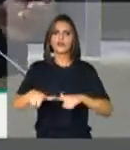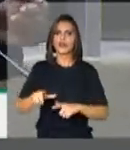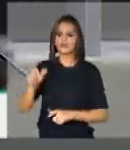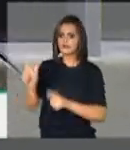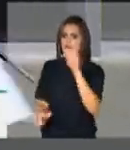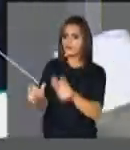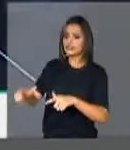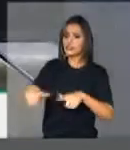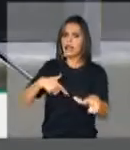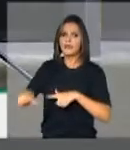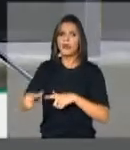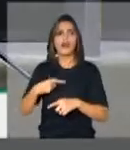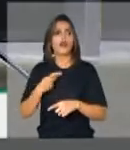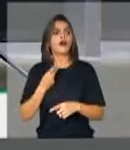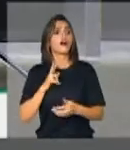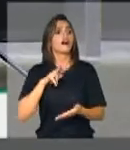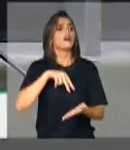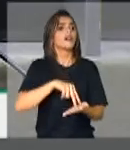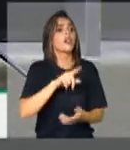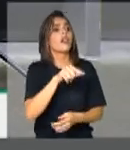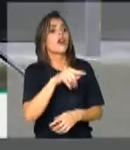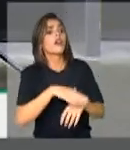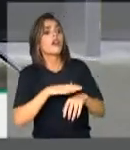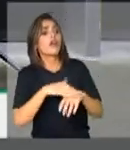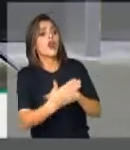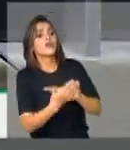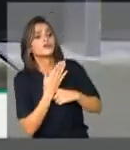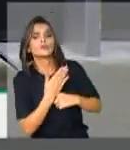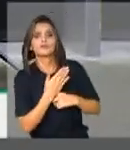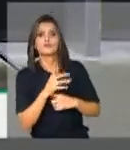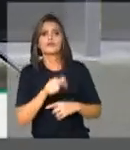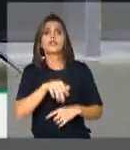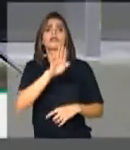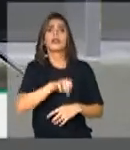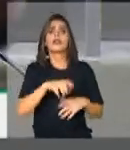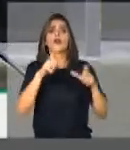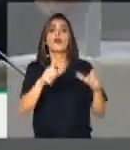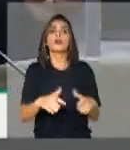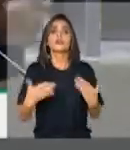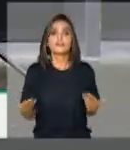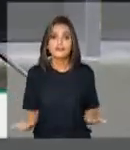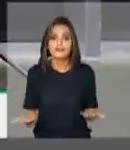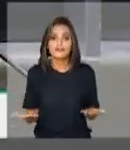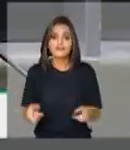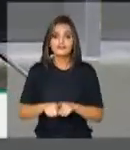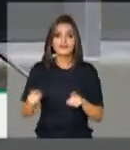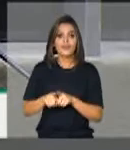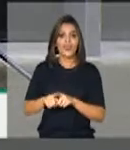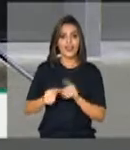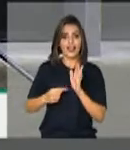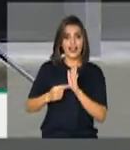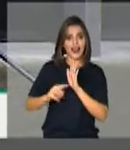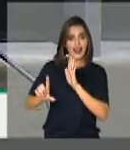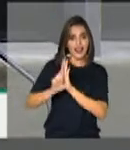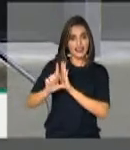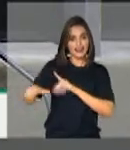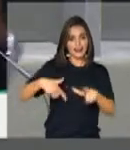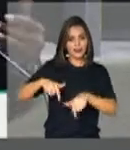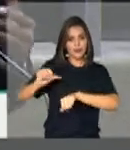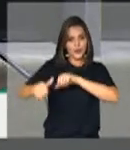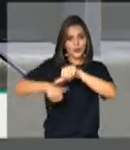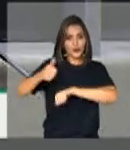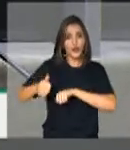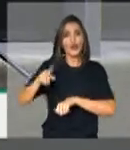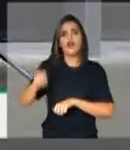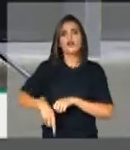a imposição da legislação trabalhista impede a fiscalização, tenta impedir a luta dos sindicatos.